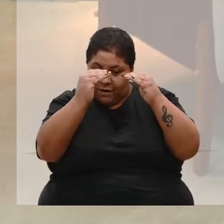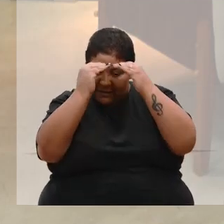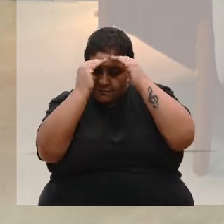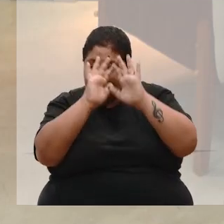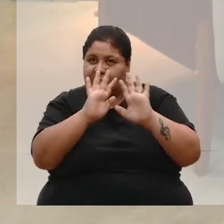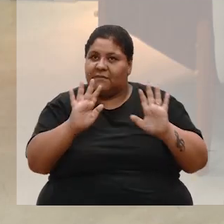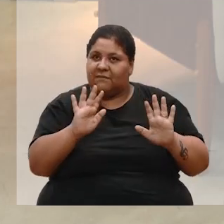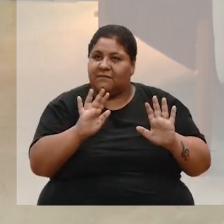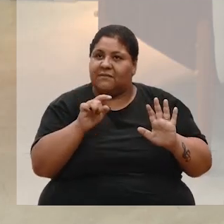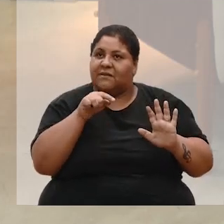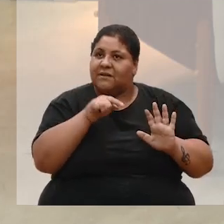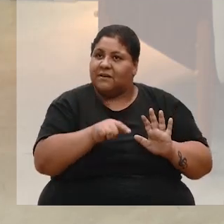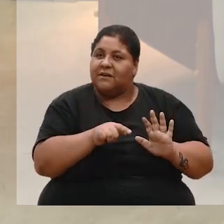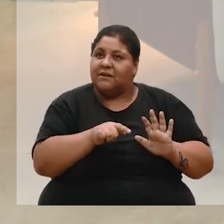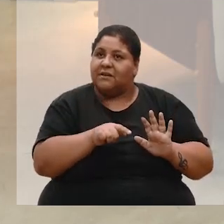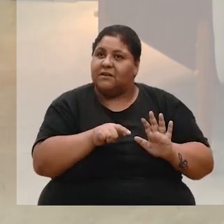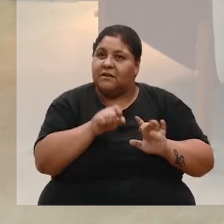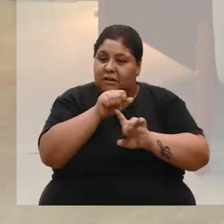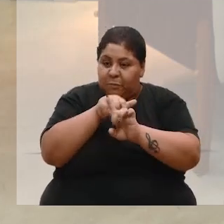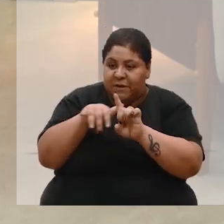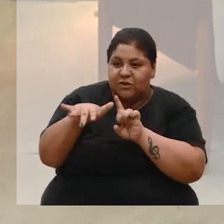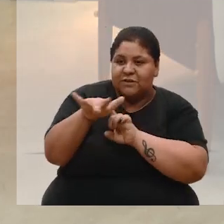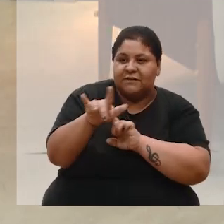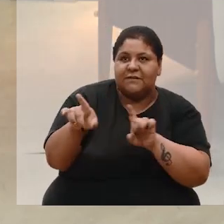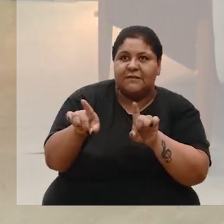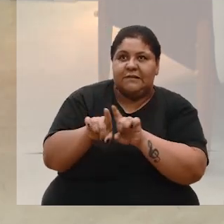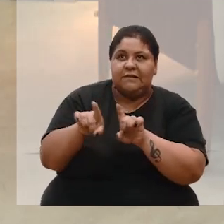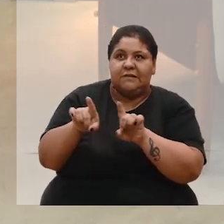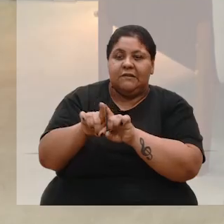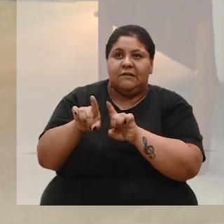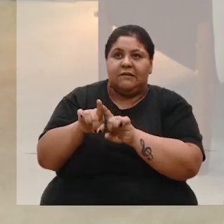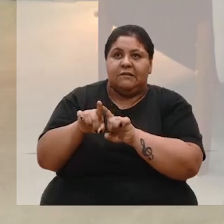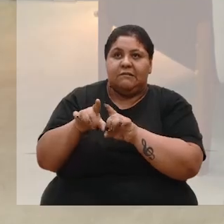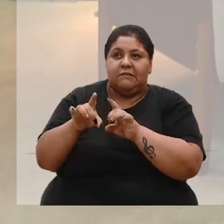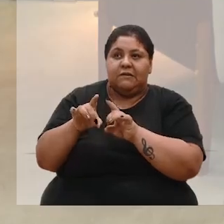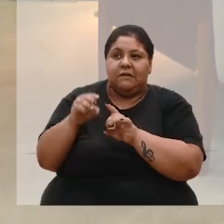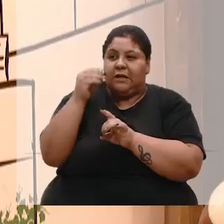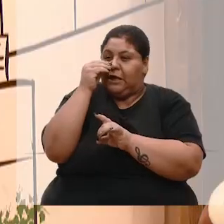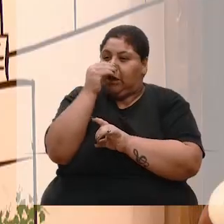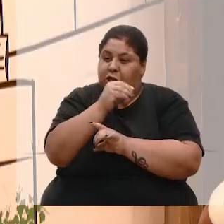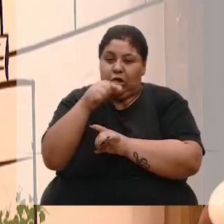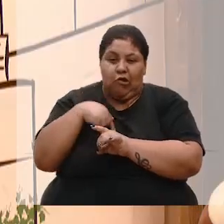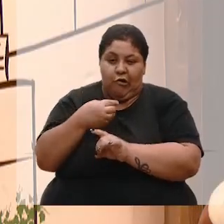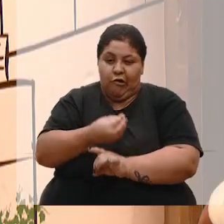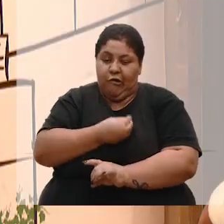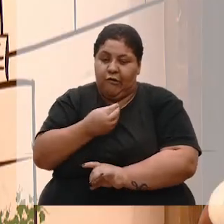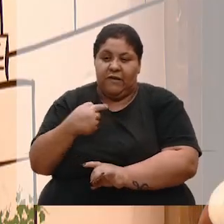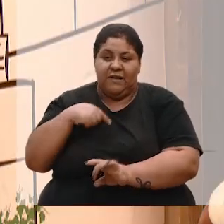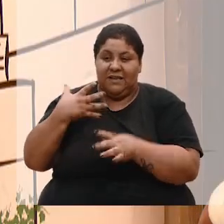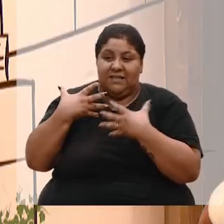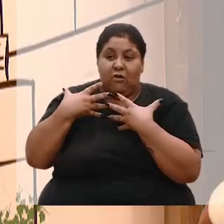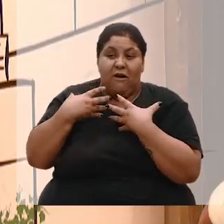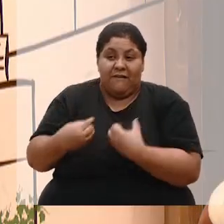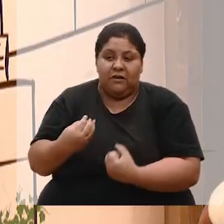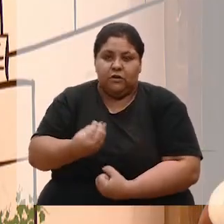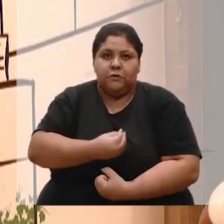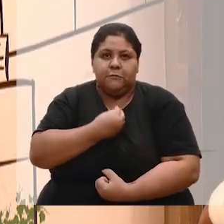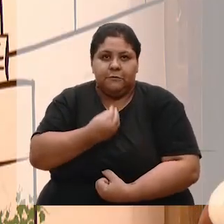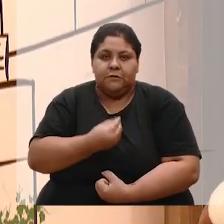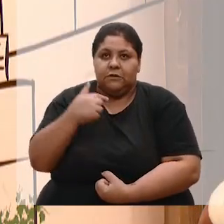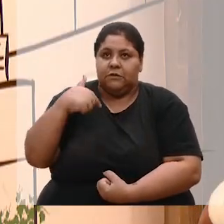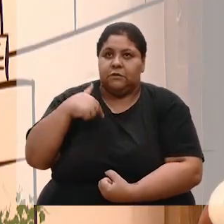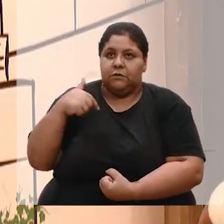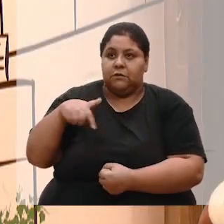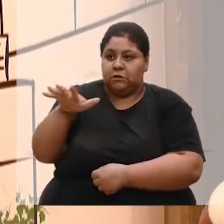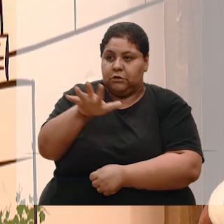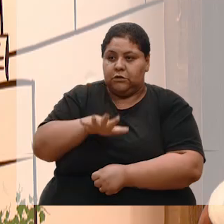gente acaba indo para uma sociedade que abobina a minha existência, que não aceita a minha existência. Se eu estou